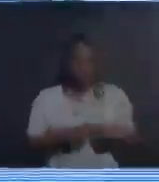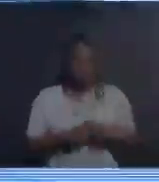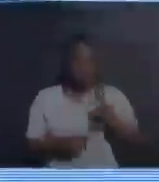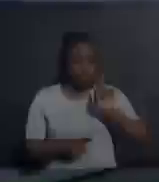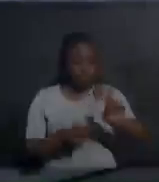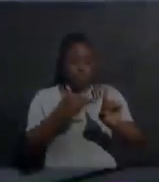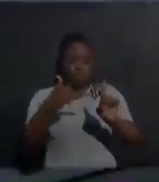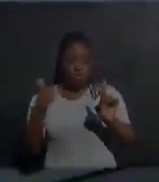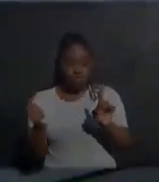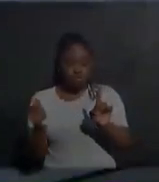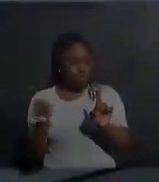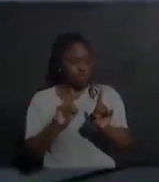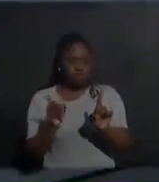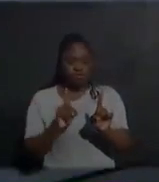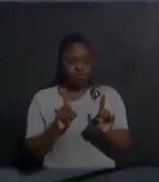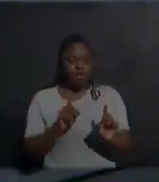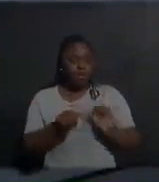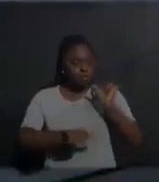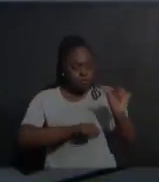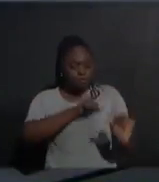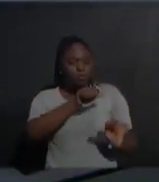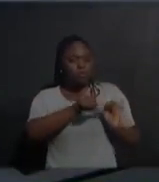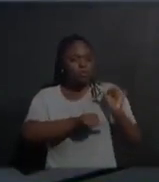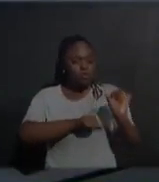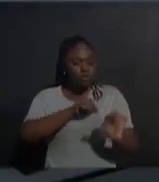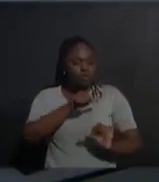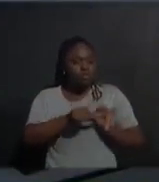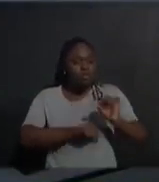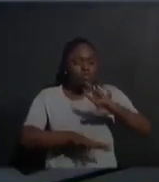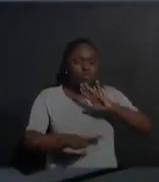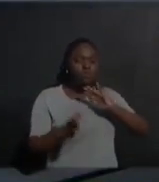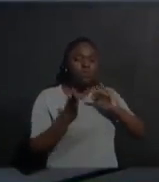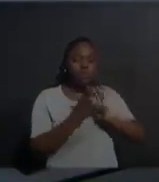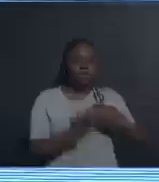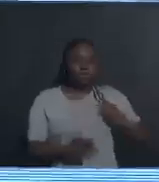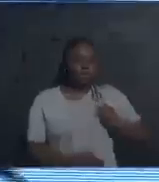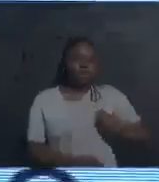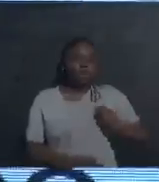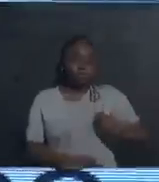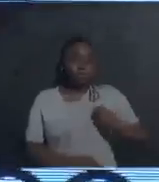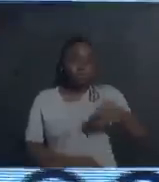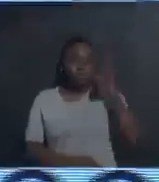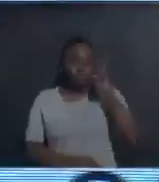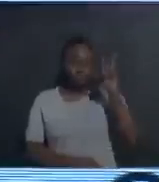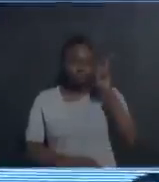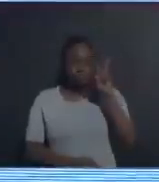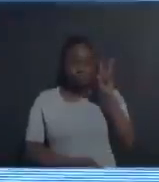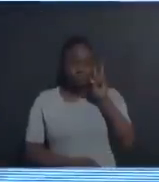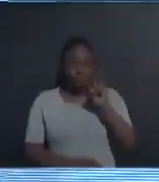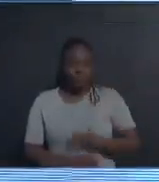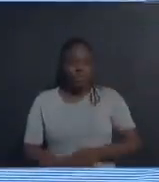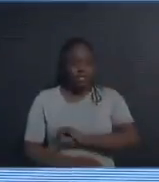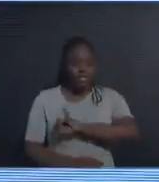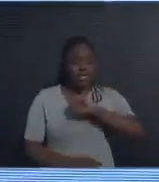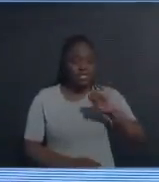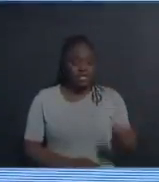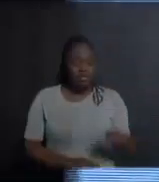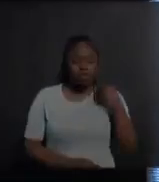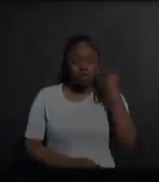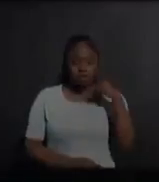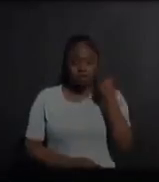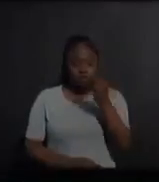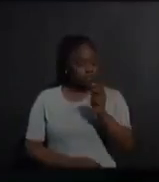só. Ela é uma mudança que muda toda a sua história de vida. E se você não experimentou